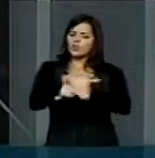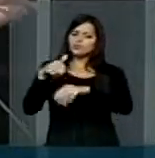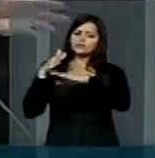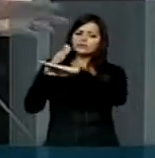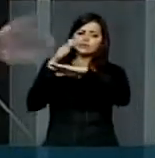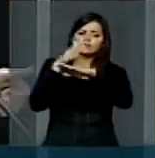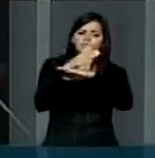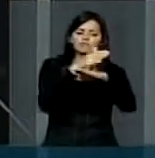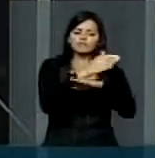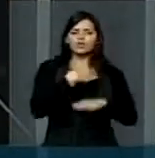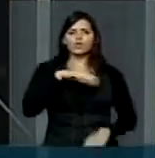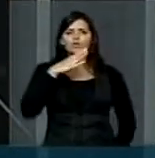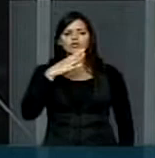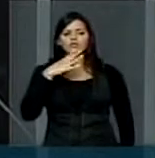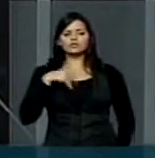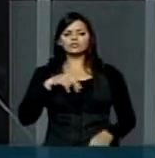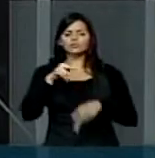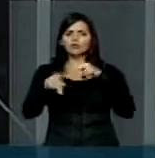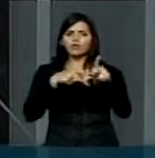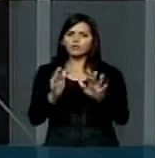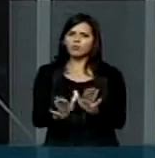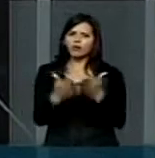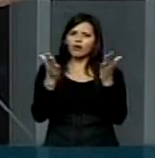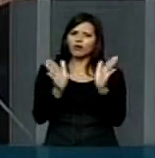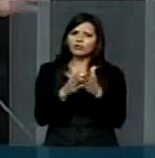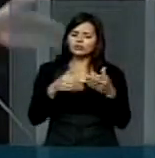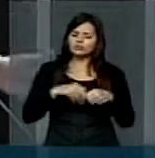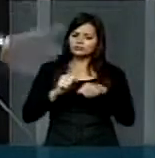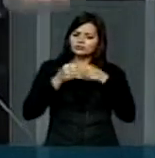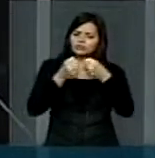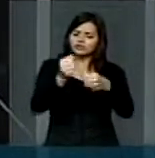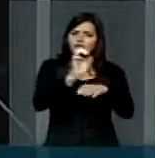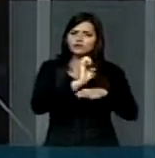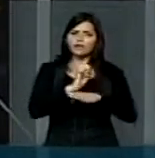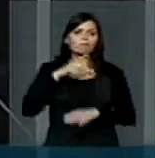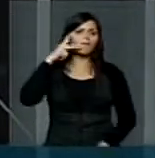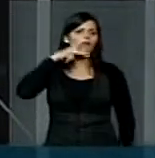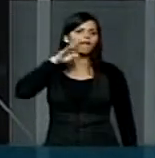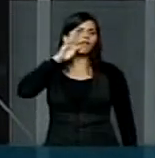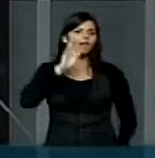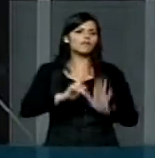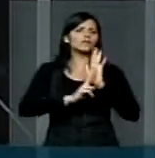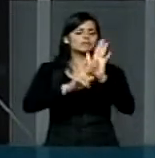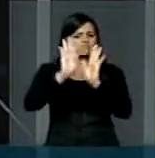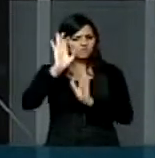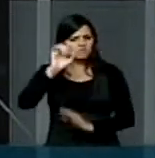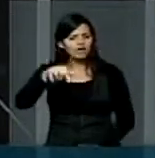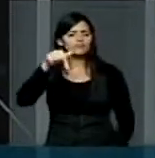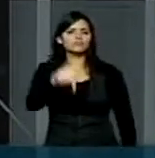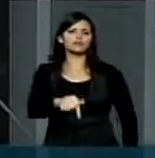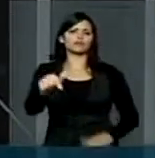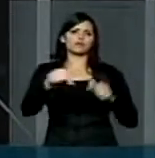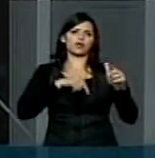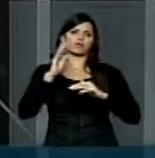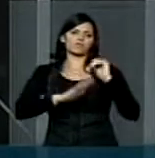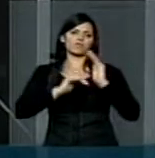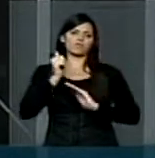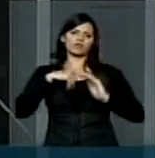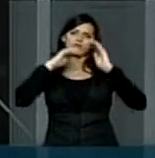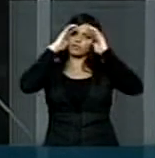nas periferias, que serve o seu estado da Paraíba e representa a Paraíba tão bem nesse parlamento.